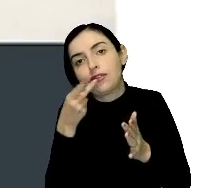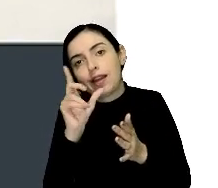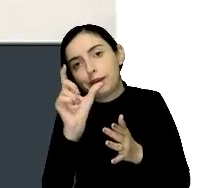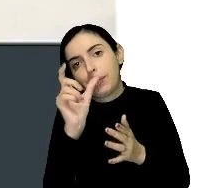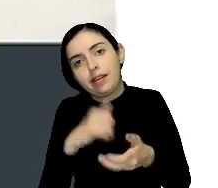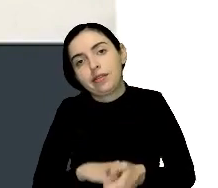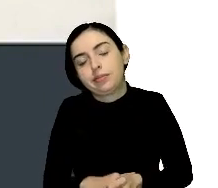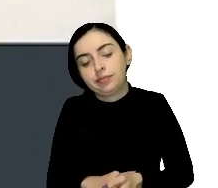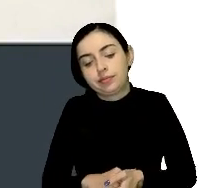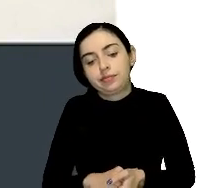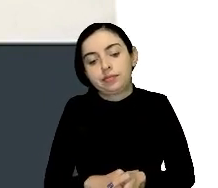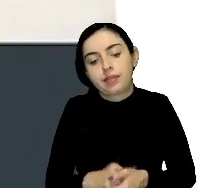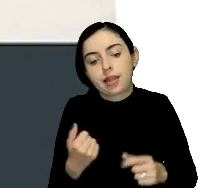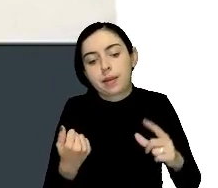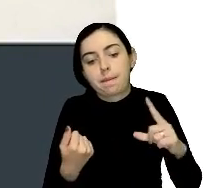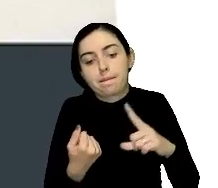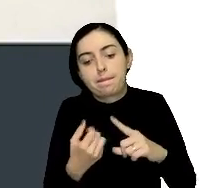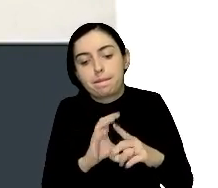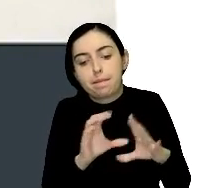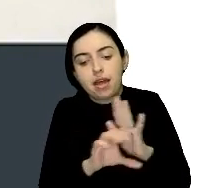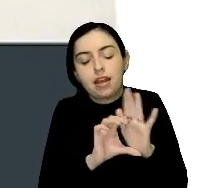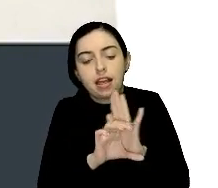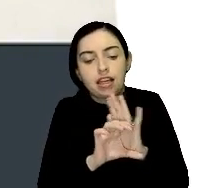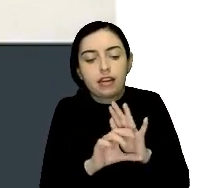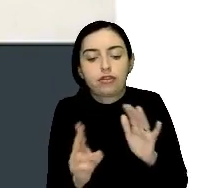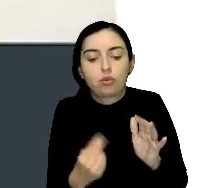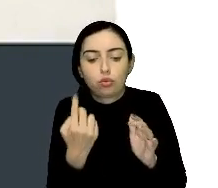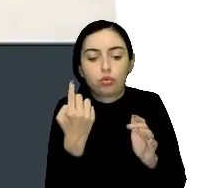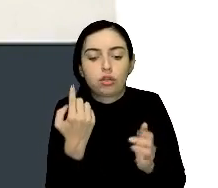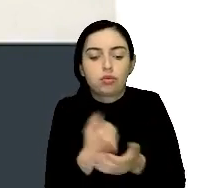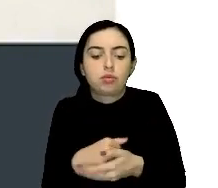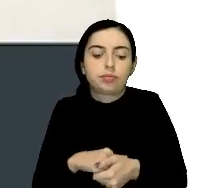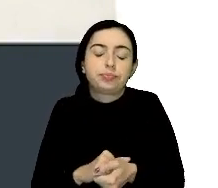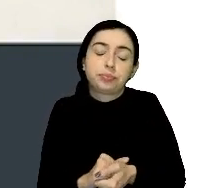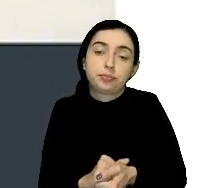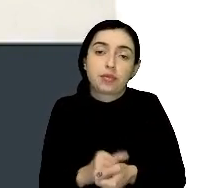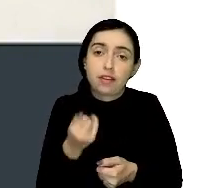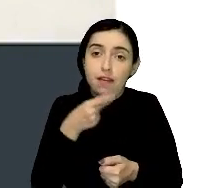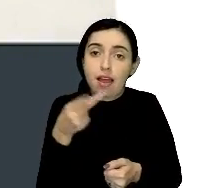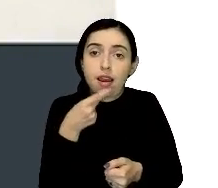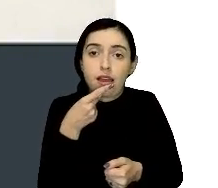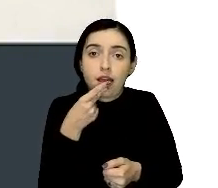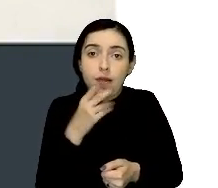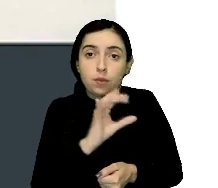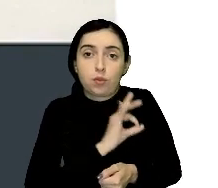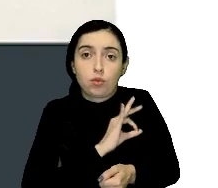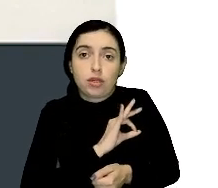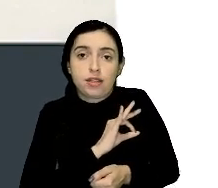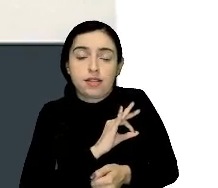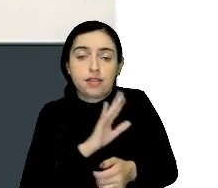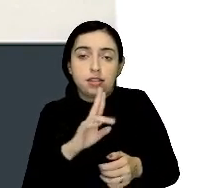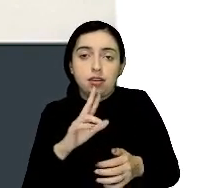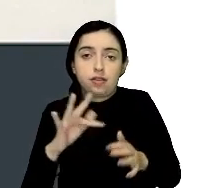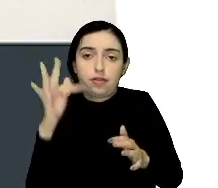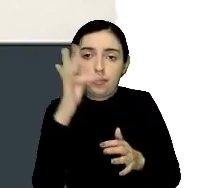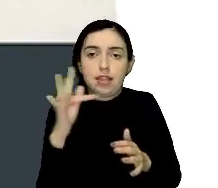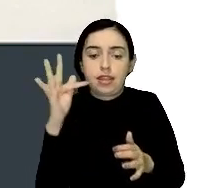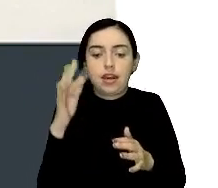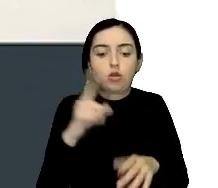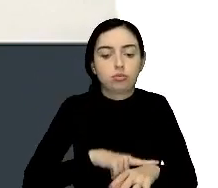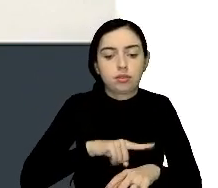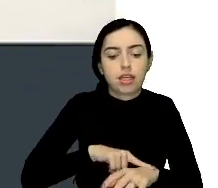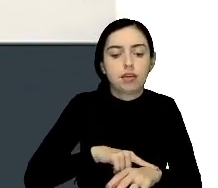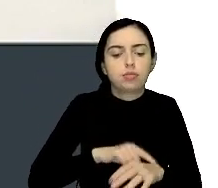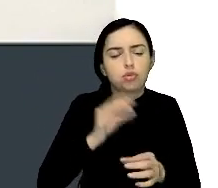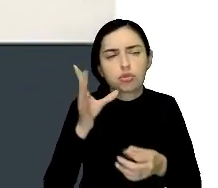no parágrafo único diz assim: na hipótese de entrada condicional prevista no caput, a Polícia Federal fixará o prazo de estado, as condições a serem